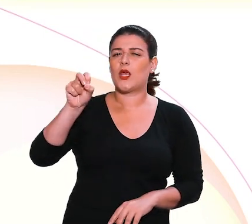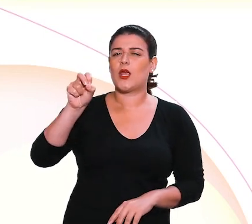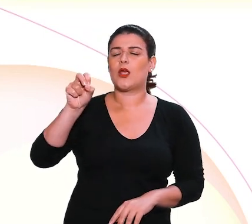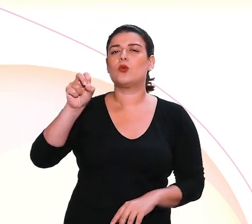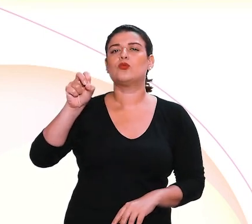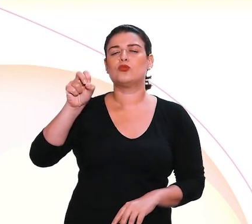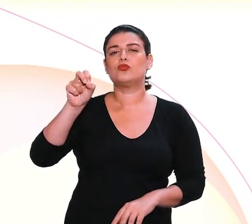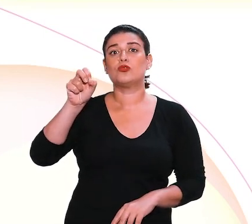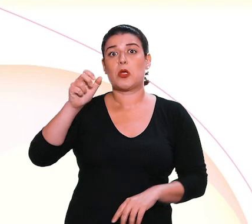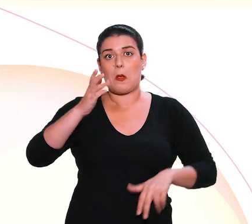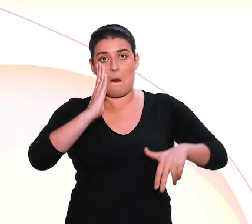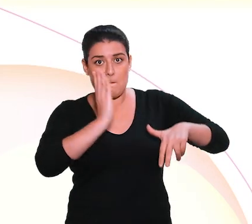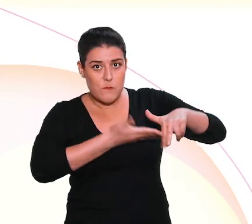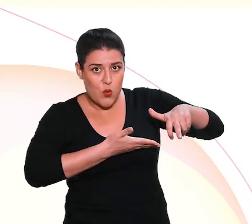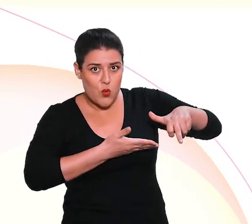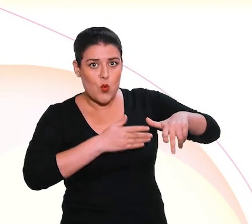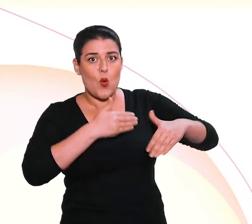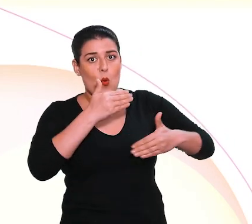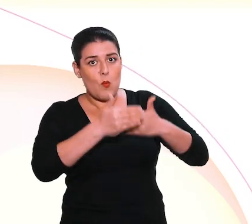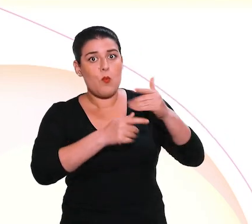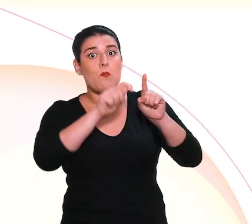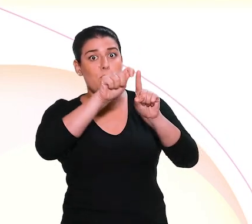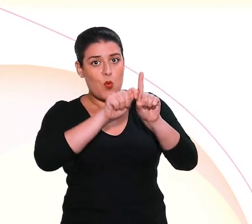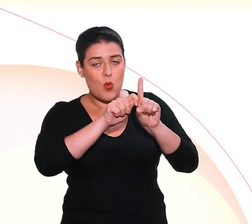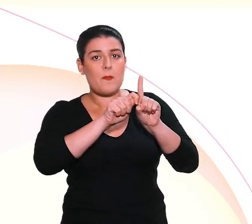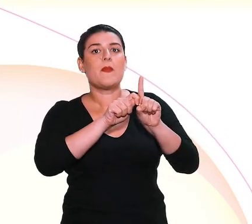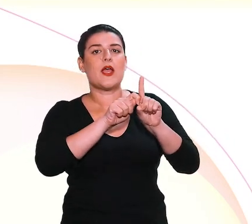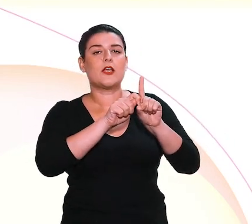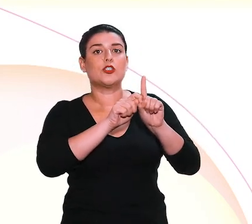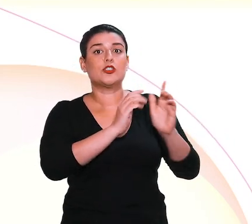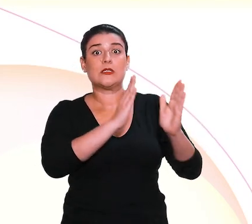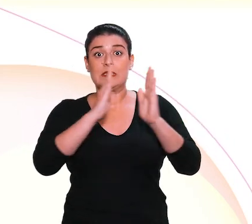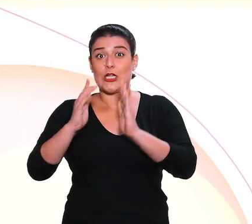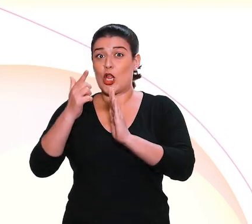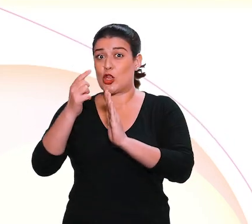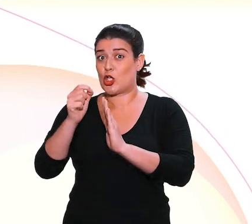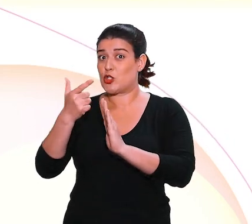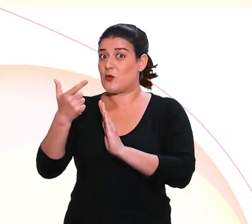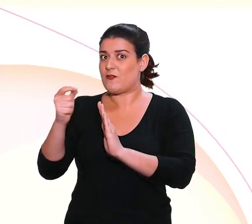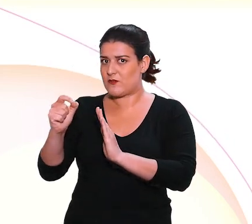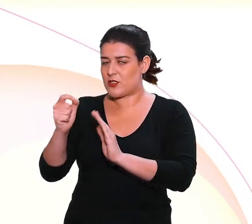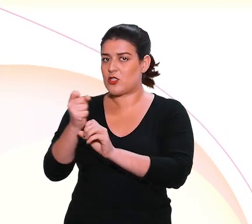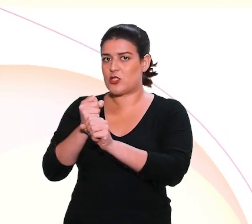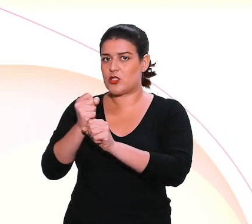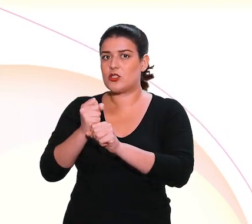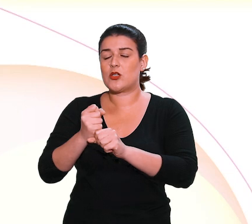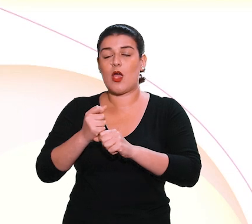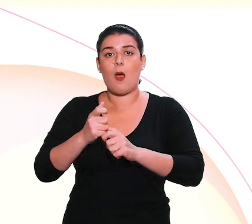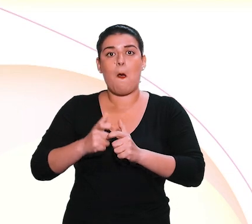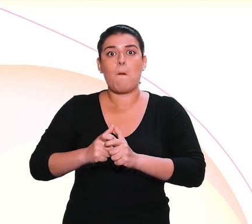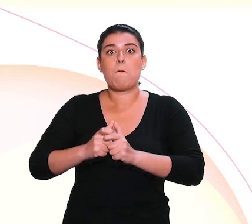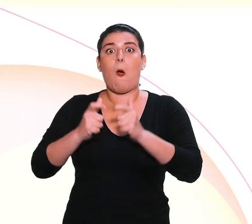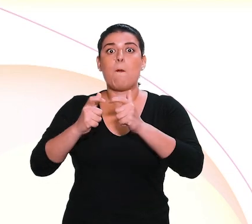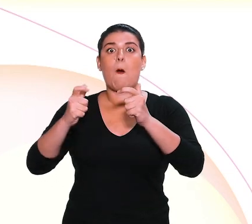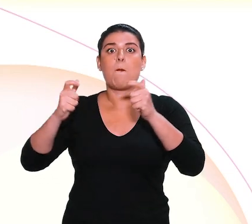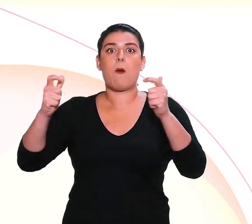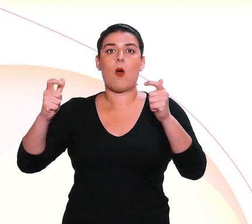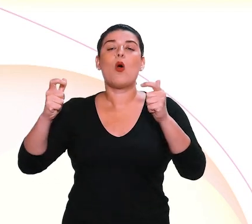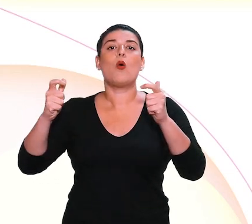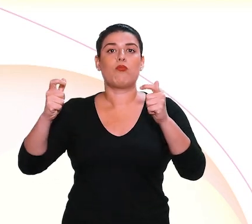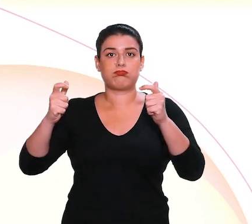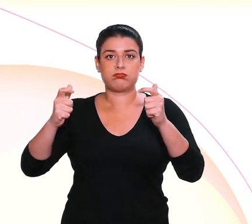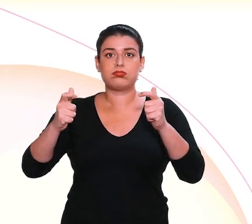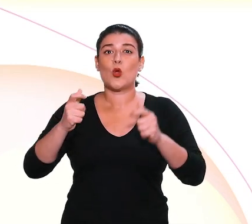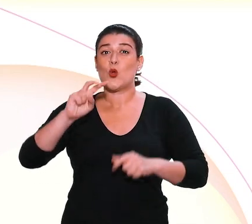1.576 amputações por mês no Brasil, enquanto que em 2020 as amputações cresceram para uma média mensal